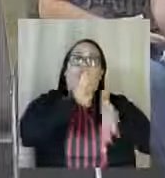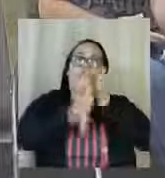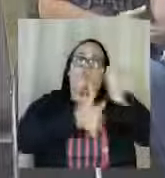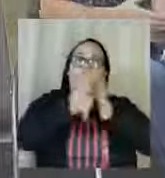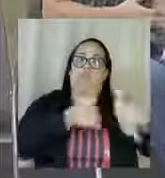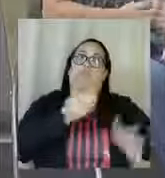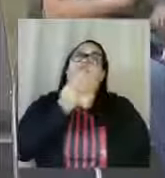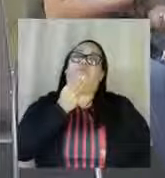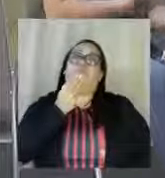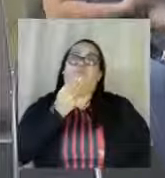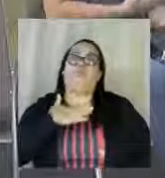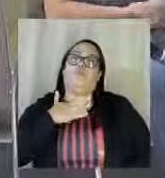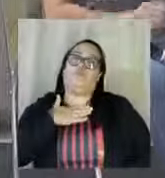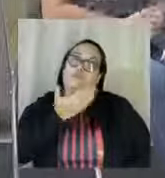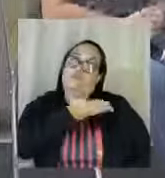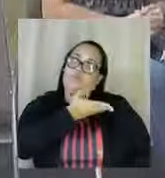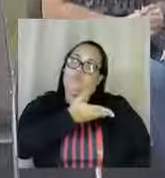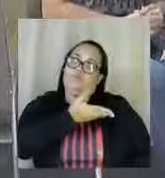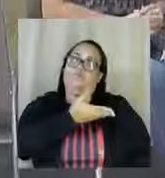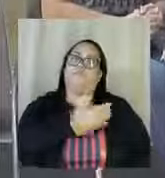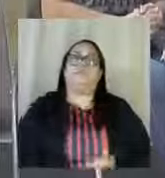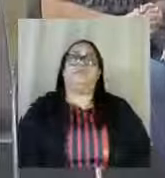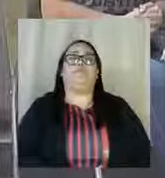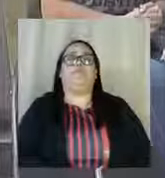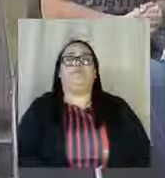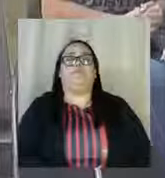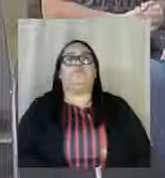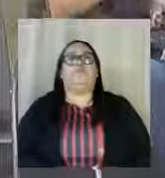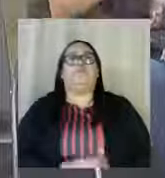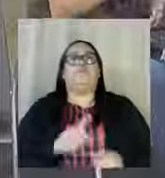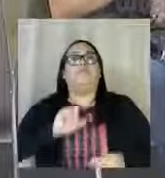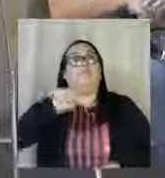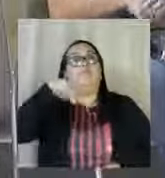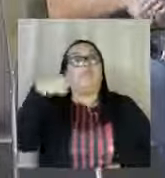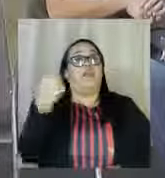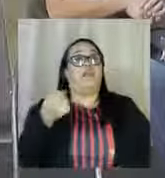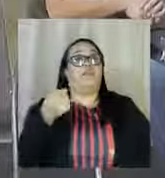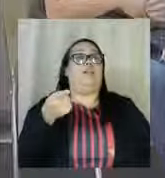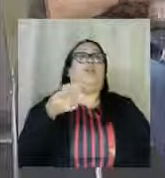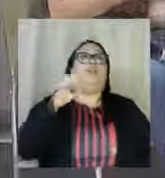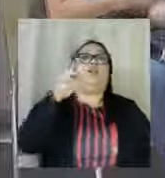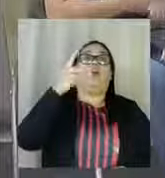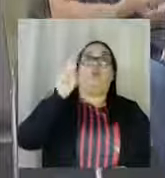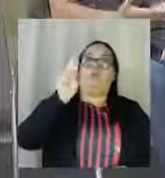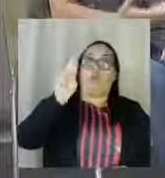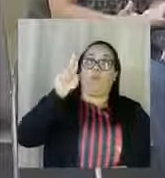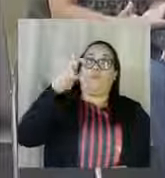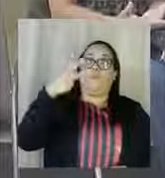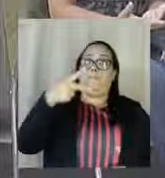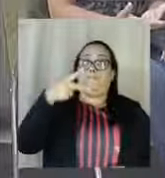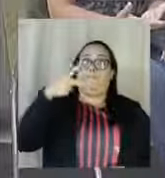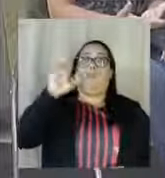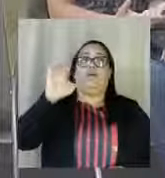Milton, também meu amigo. E lá na UPE nós começamos o